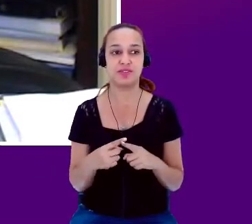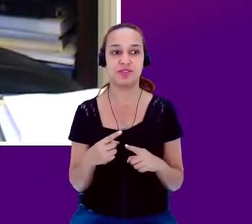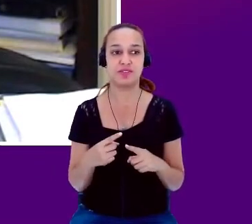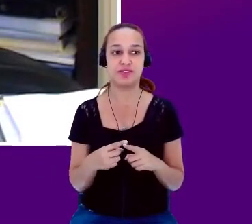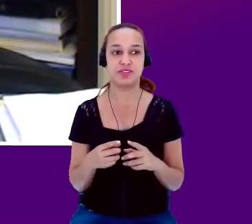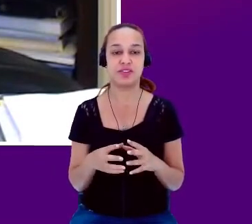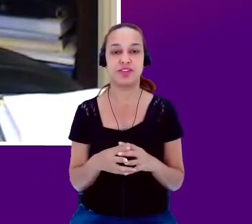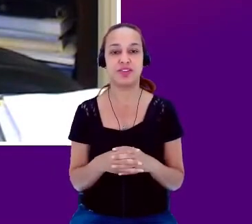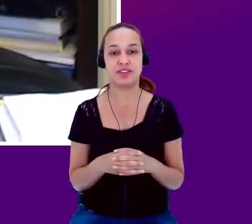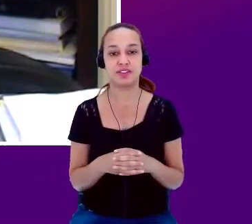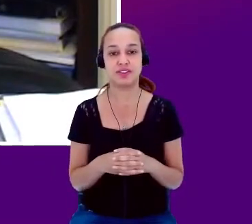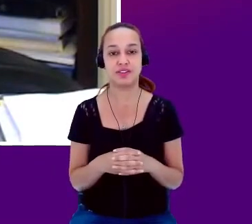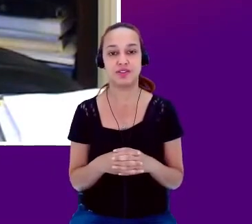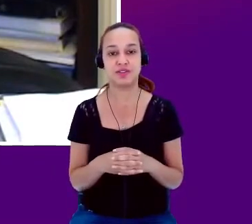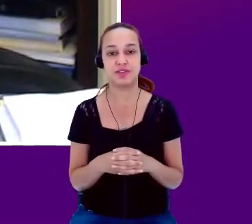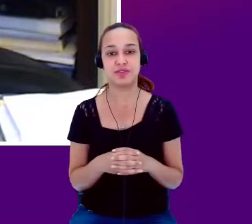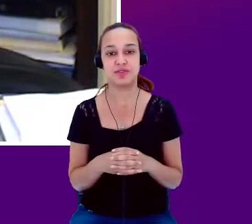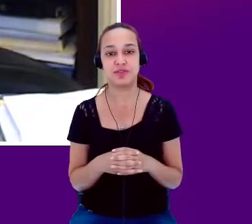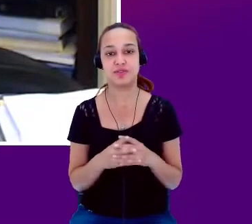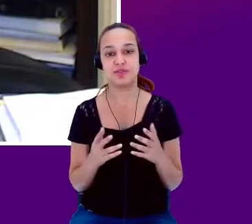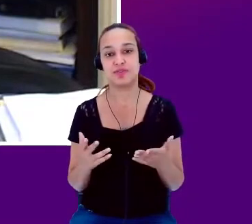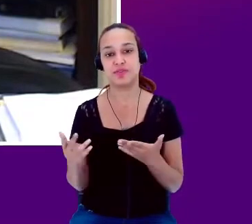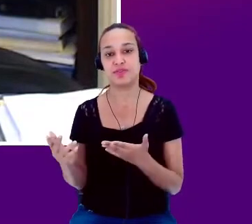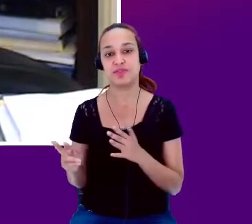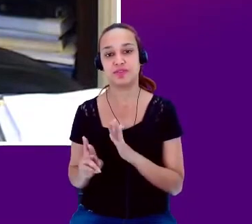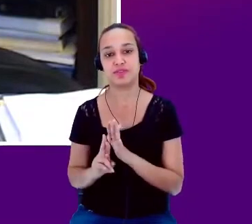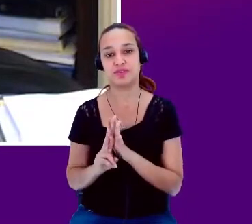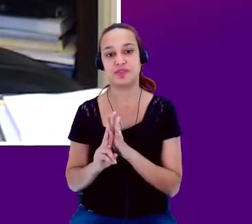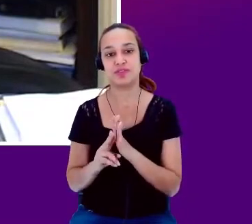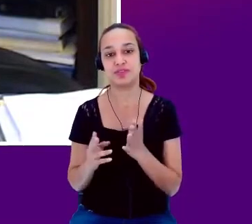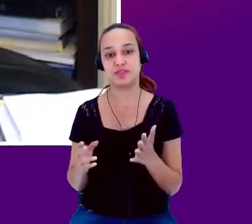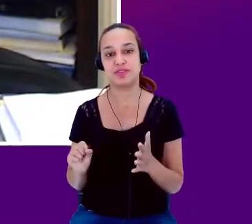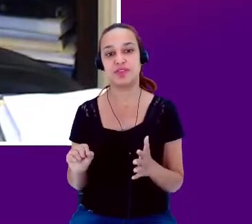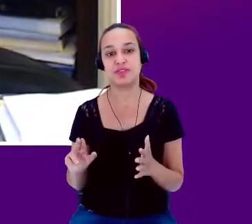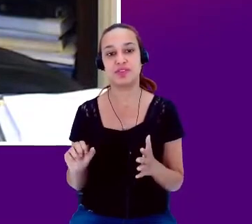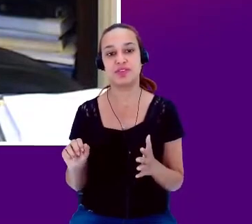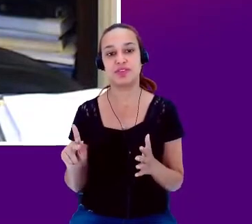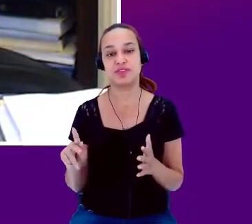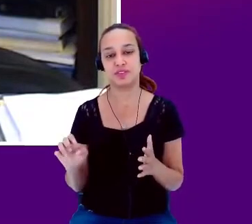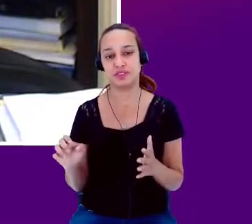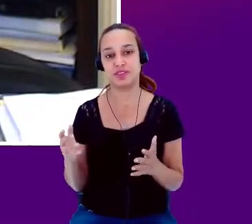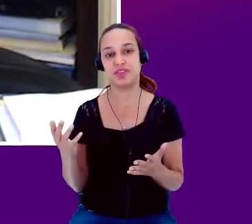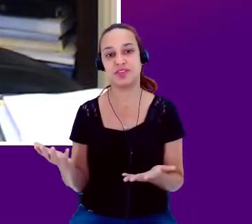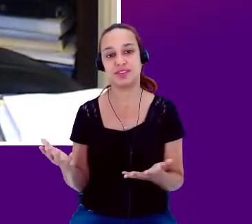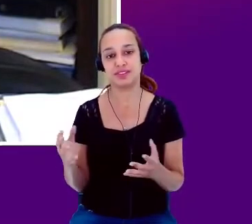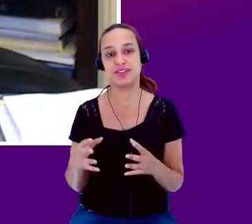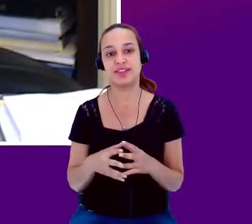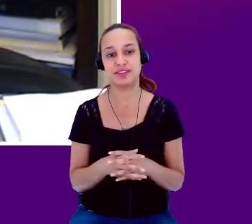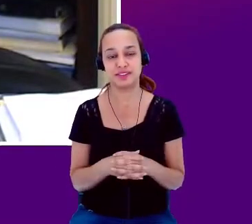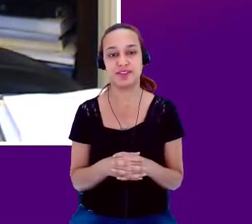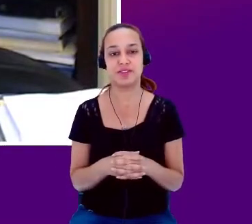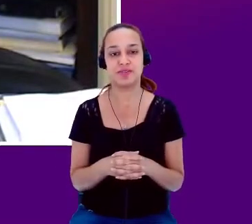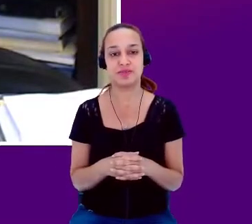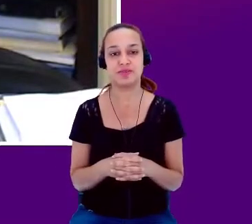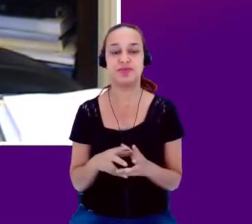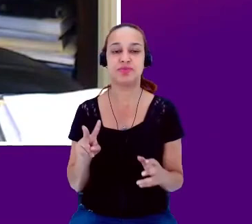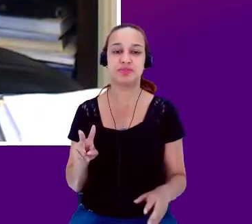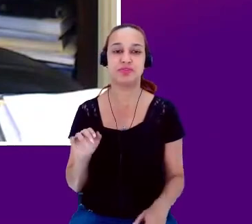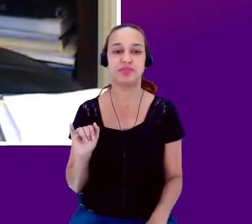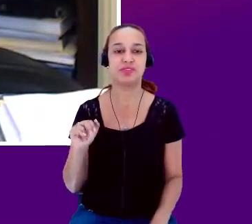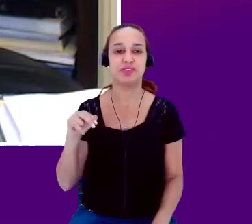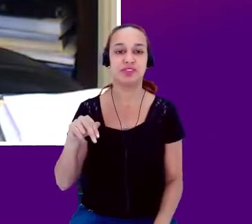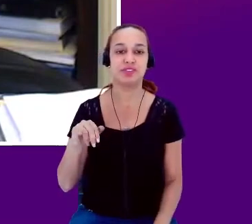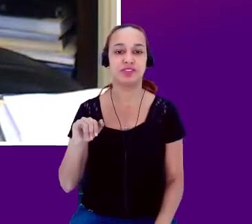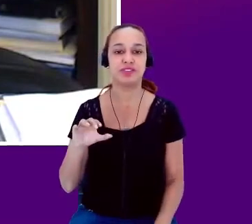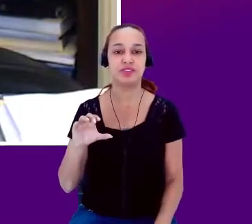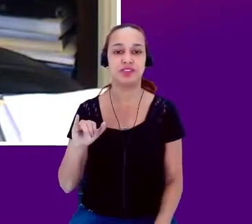poder aprender aqui com o representante tão destacado do regulador setorial, da SUSEP, o Vinícius,